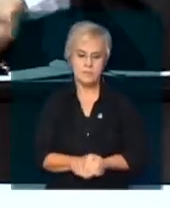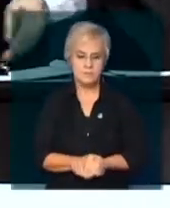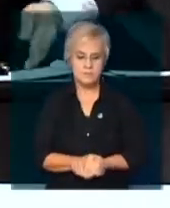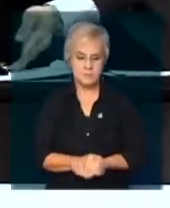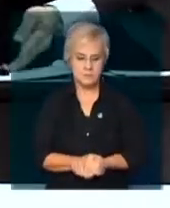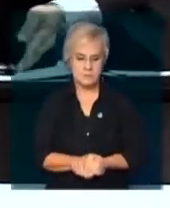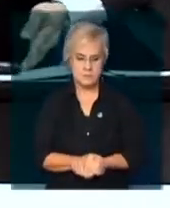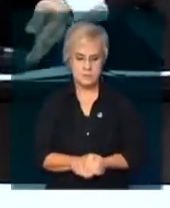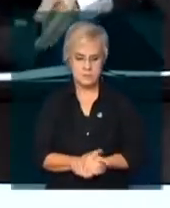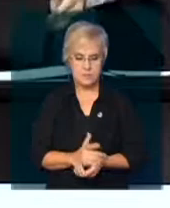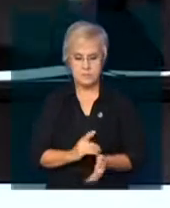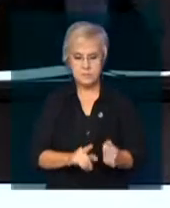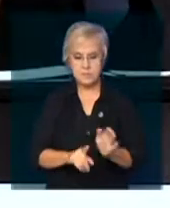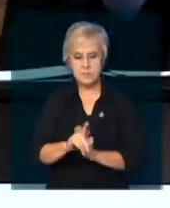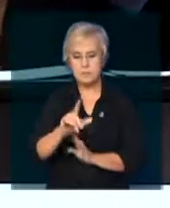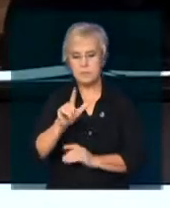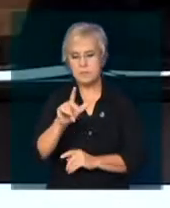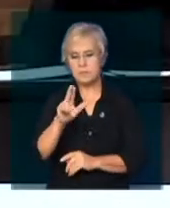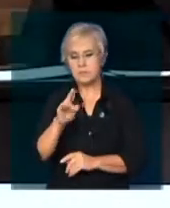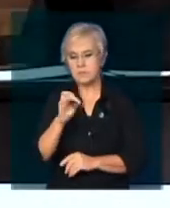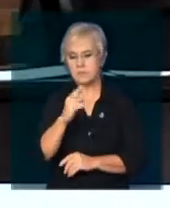Aqui, uma pergunta da Luciana, que,